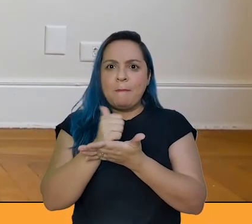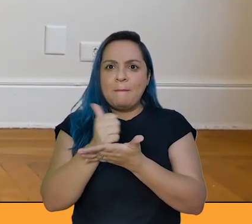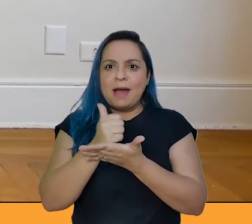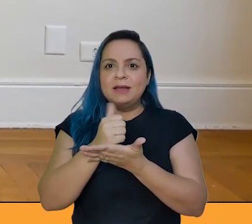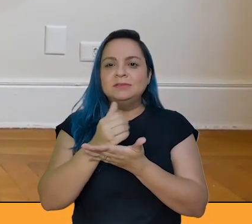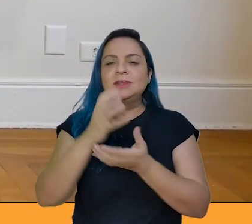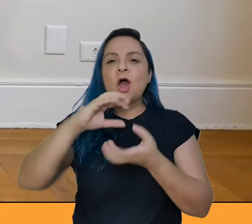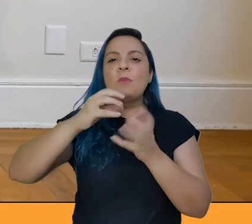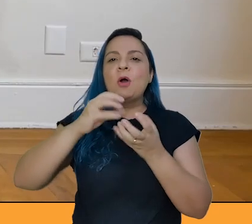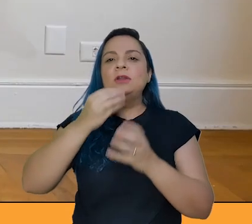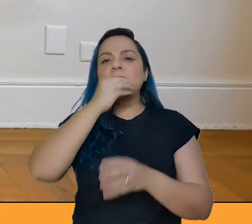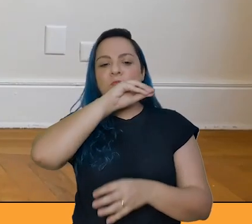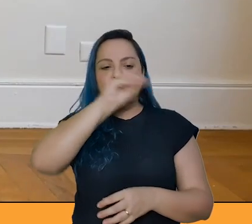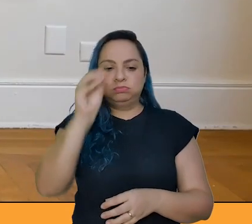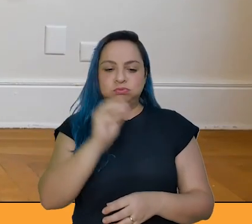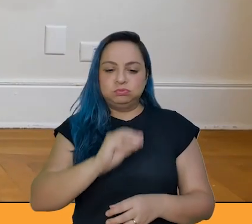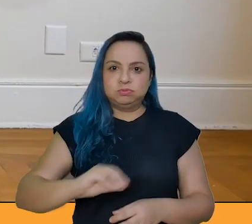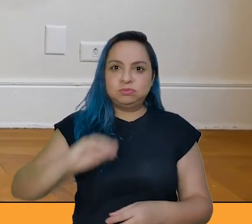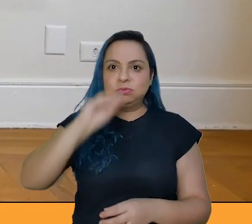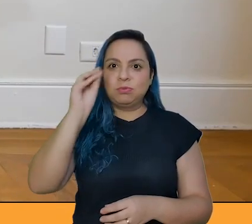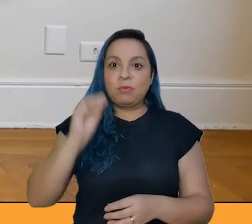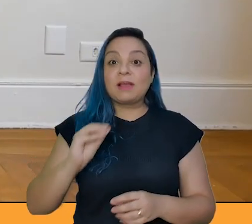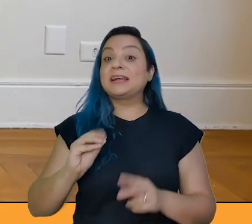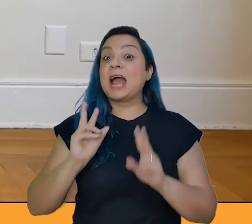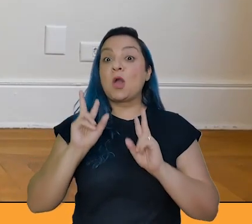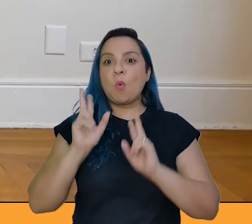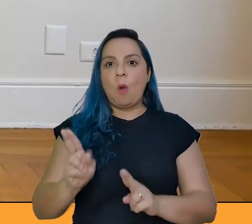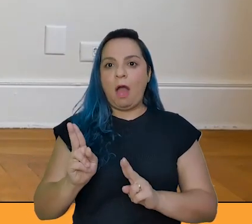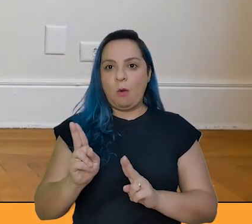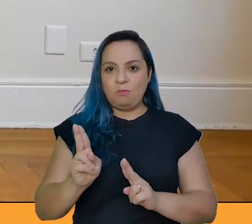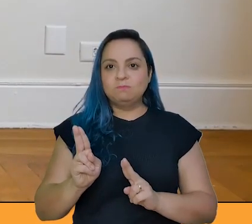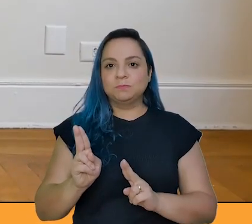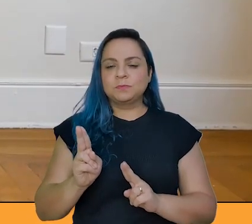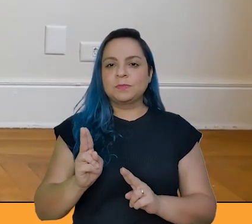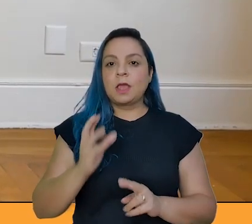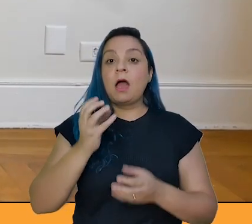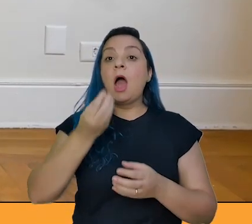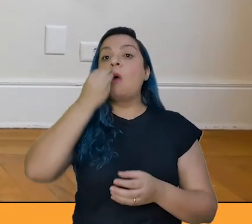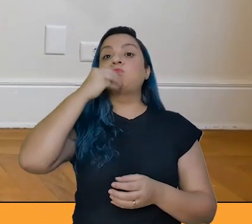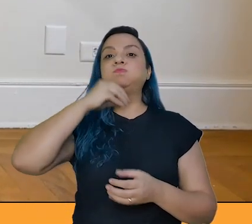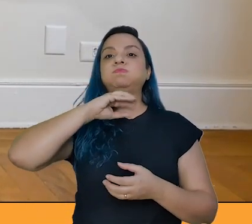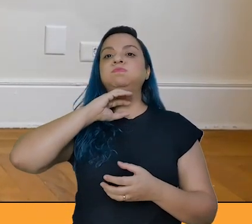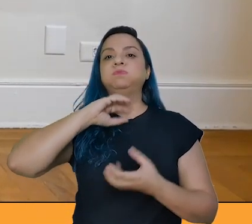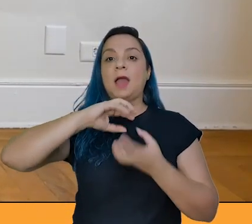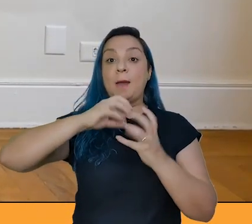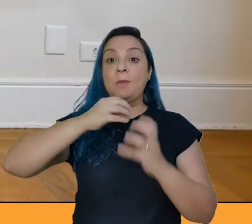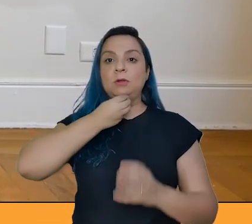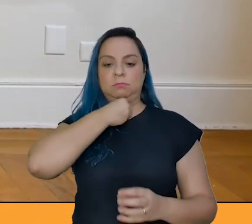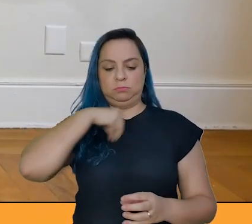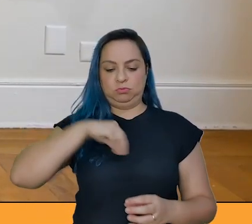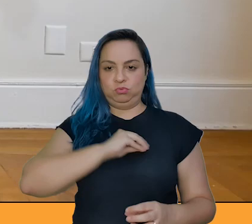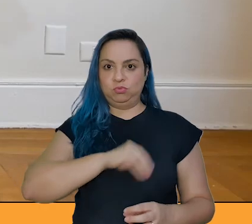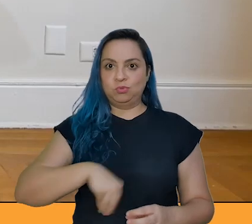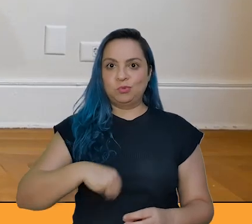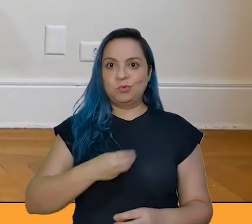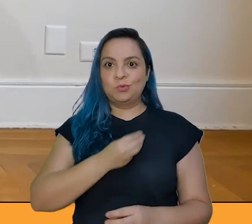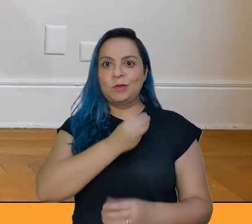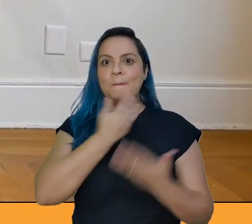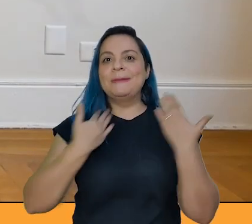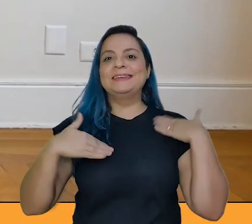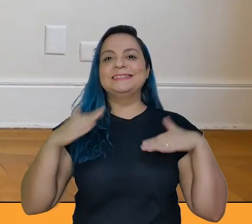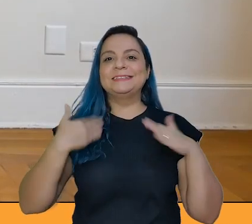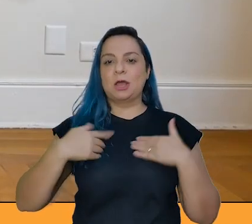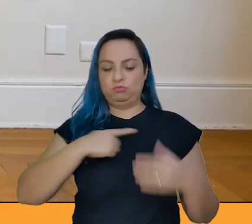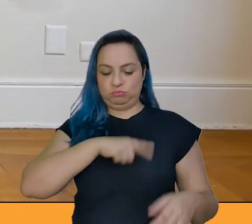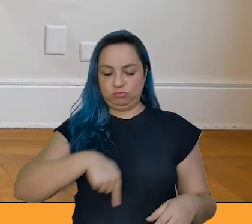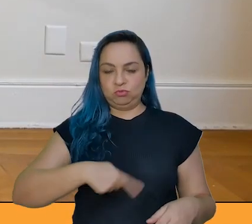vai descendo. É exatamente isso. A bolinha vai passando por diferentes partes e lugares do corpo. E você